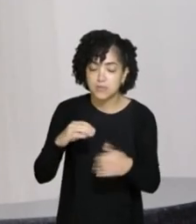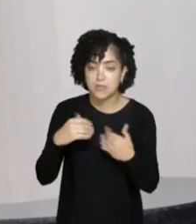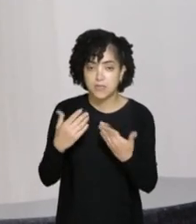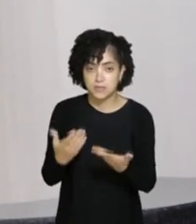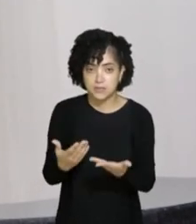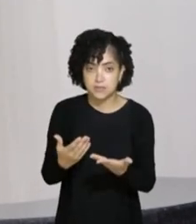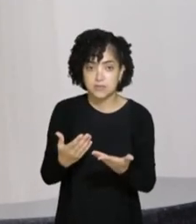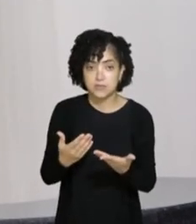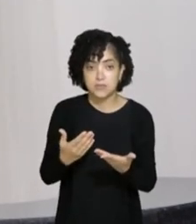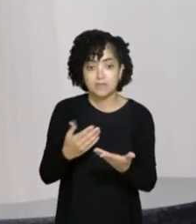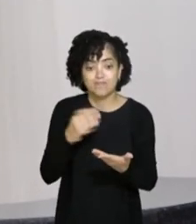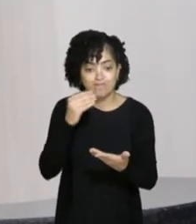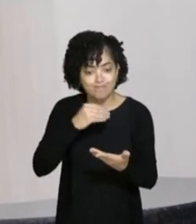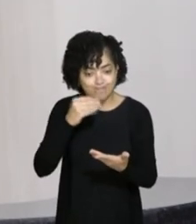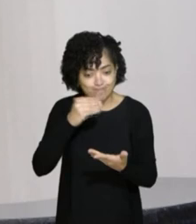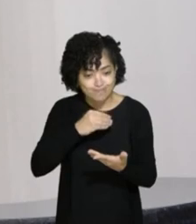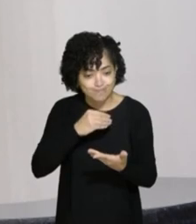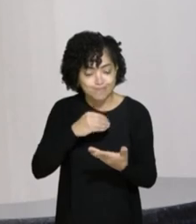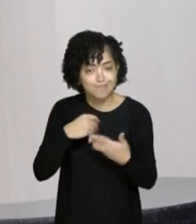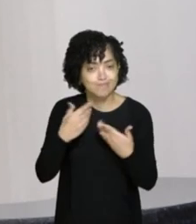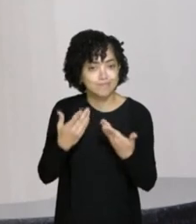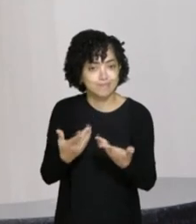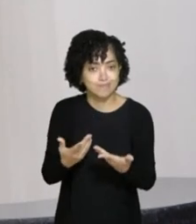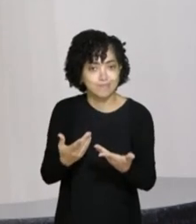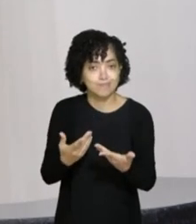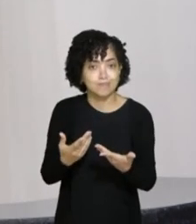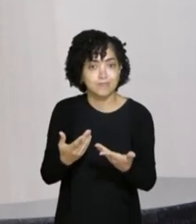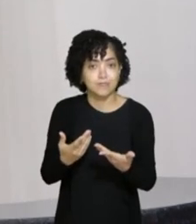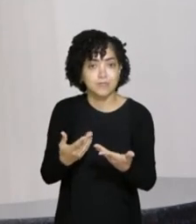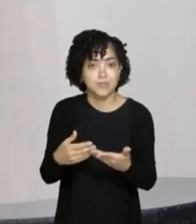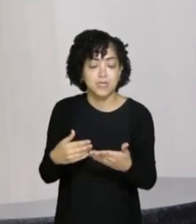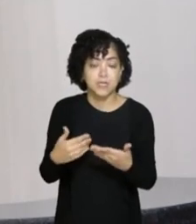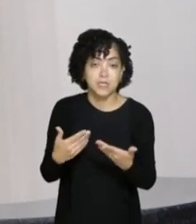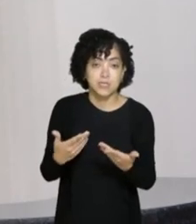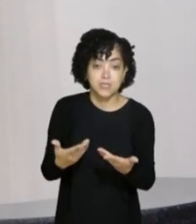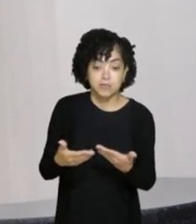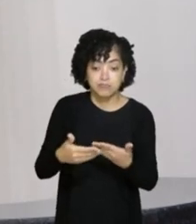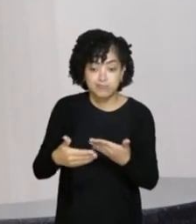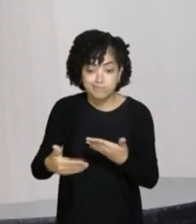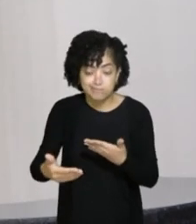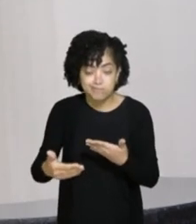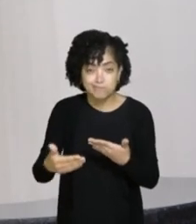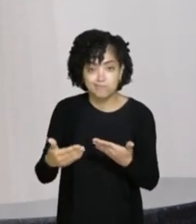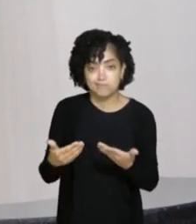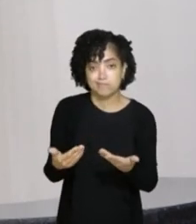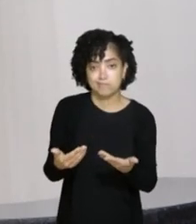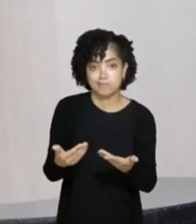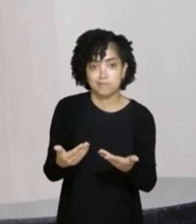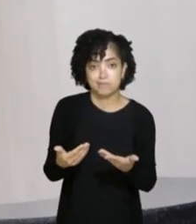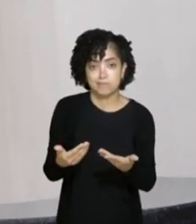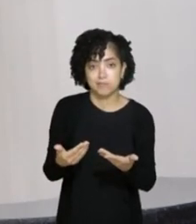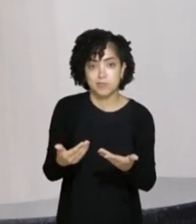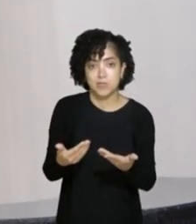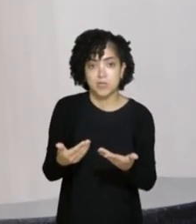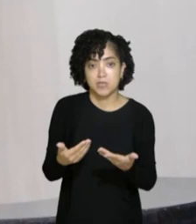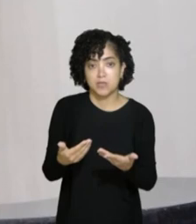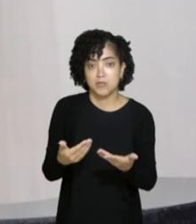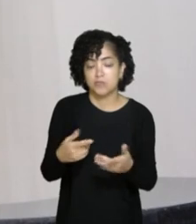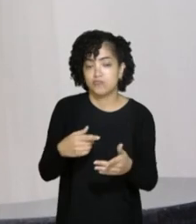fragilizada por um ato que, de fato, não tem não prega nenhuma